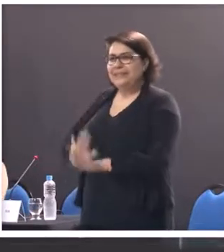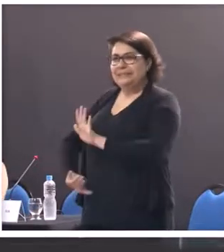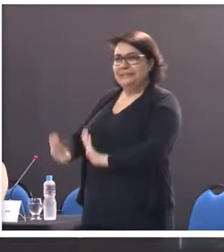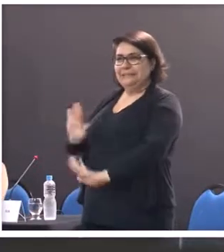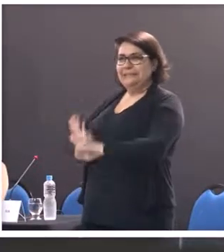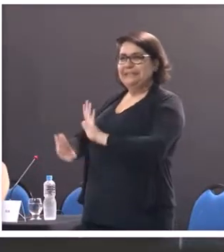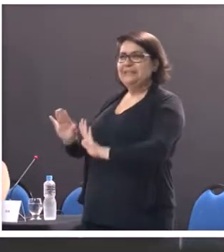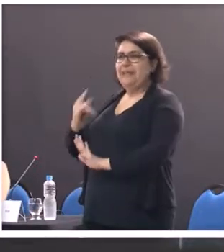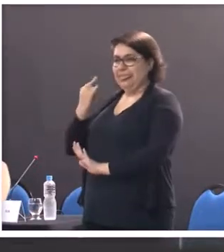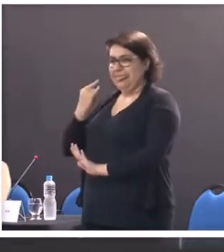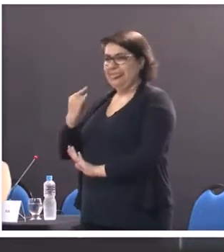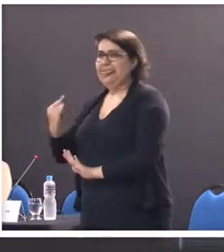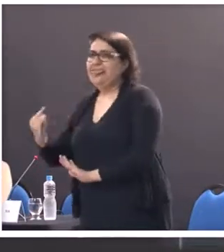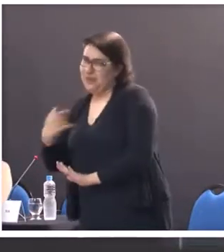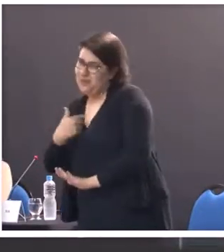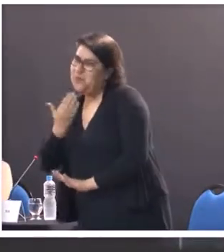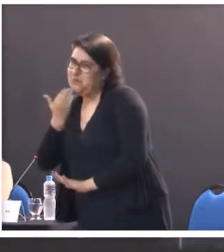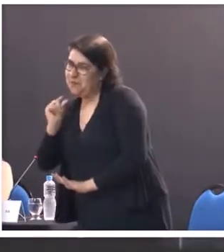mas eu comi mesmo assim.